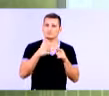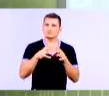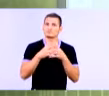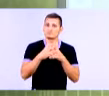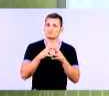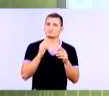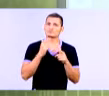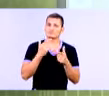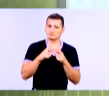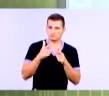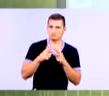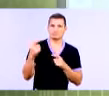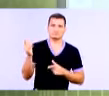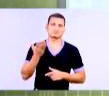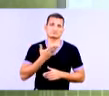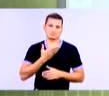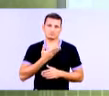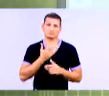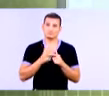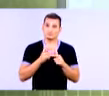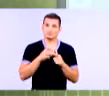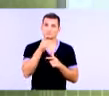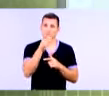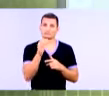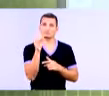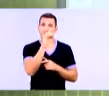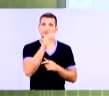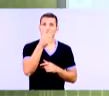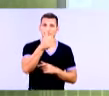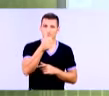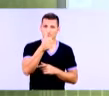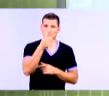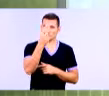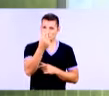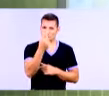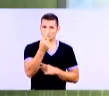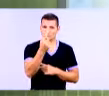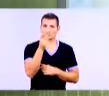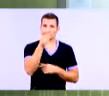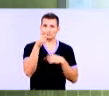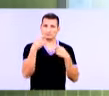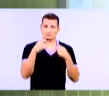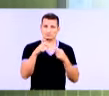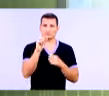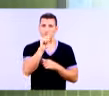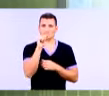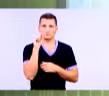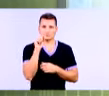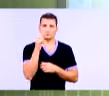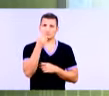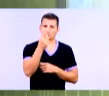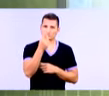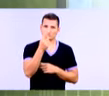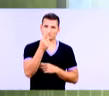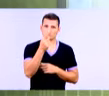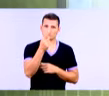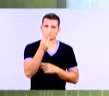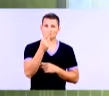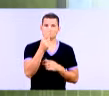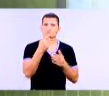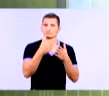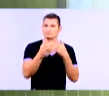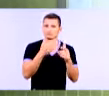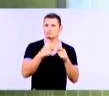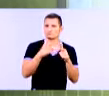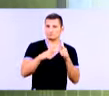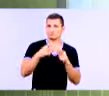colega. Por quê? Assim como você vai ter que postar um, você vai ter que escolher um dos problemas dos seus amigos, não